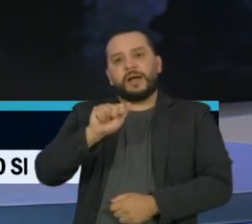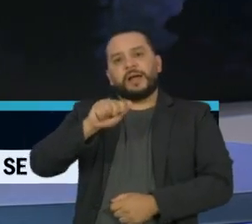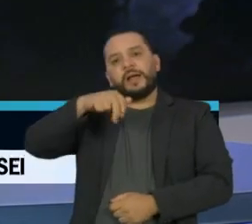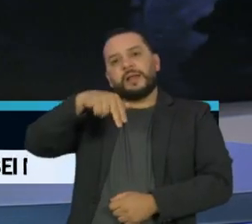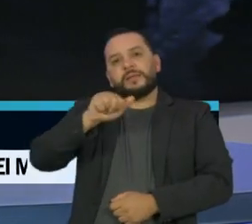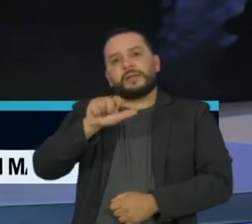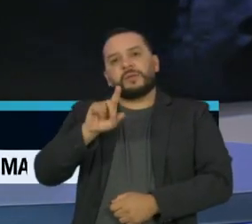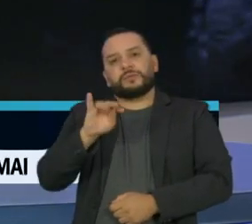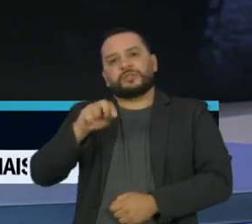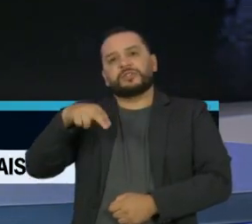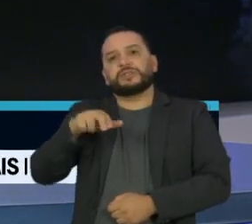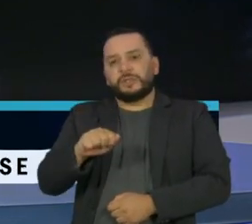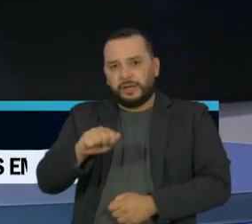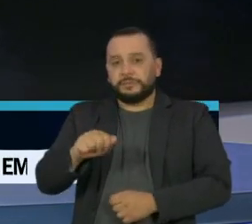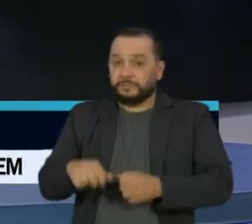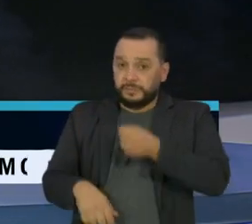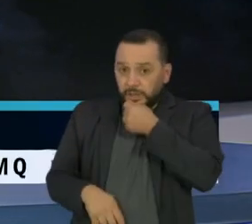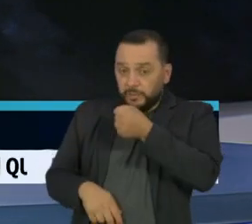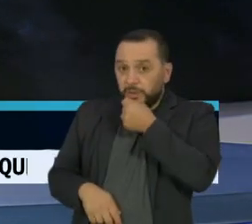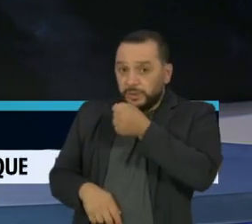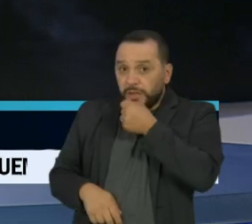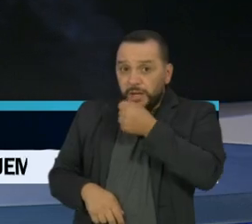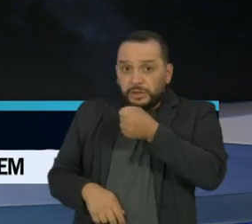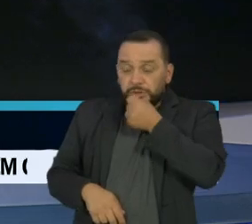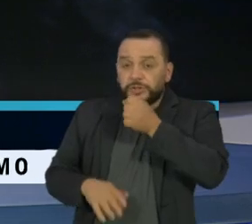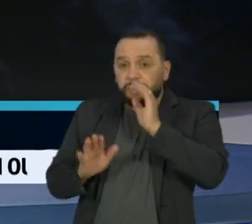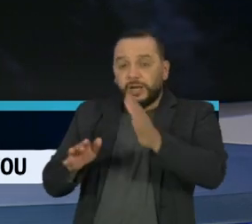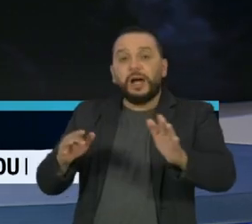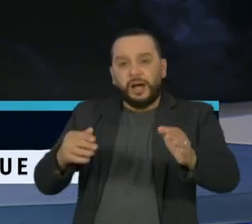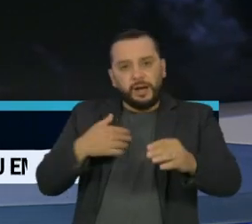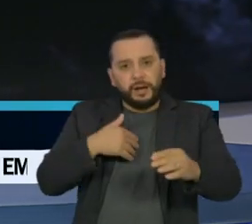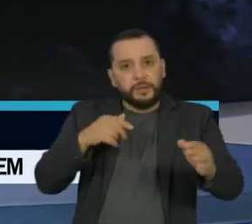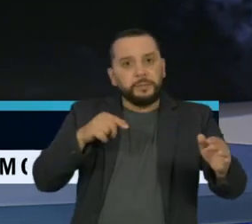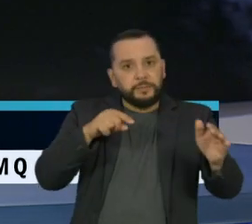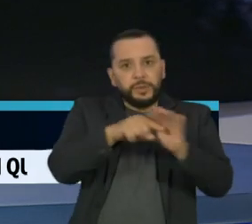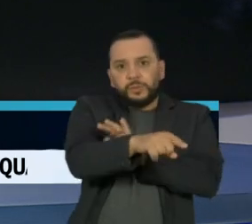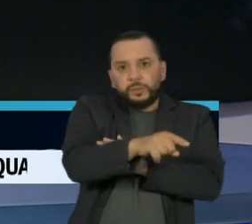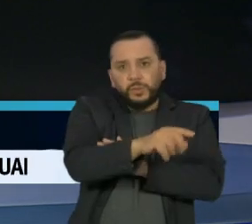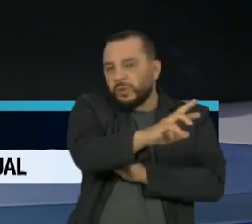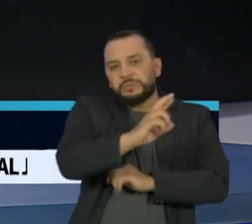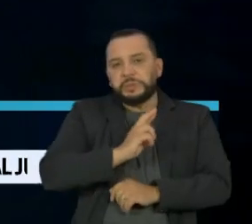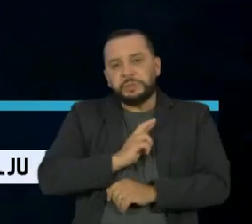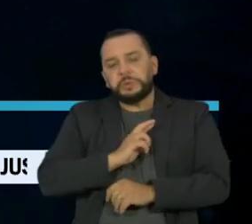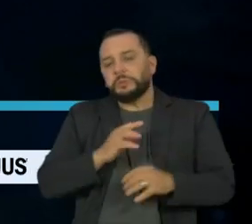Procurada por nossa equipe de reportagem, a defesa do estudante Pedro Krambeck não quis se manifestar.